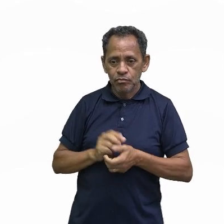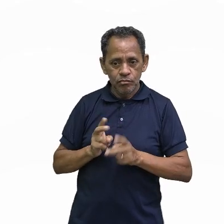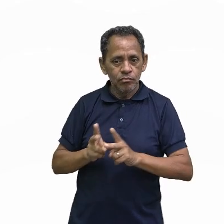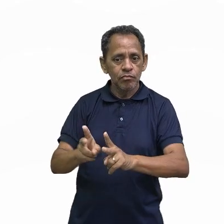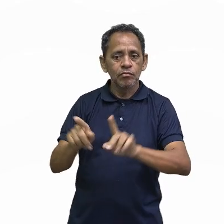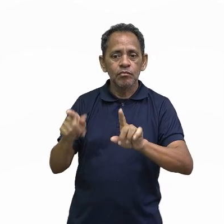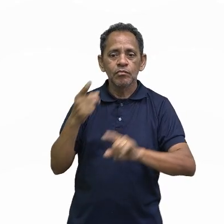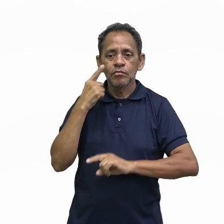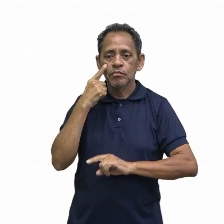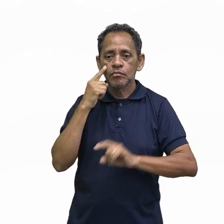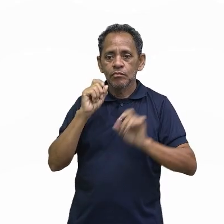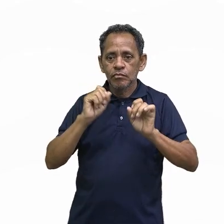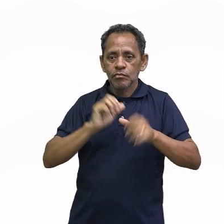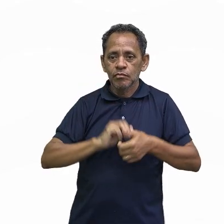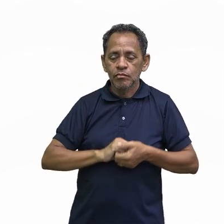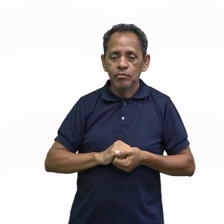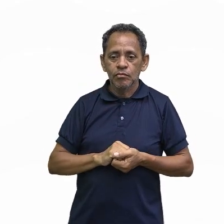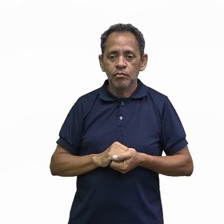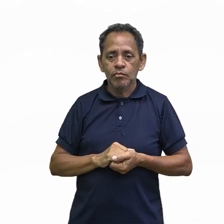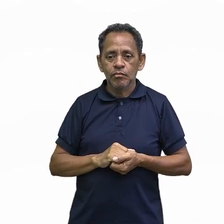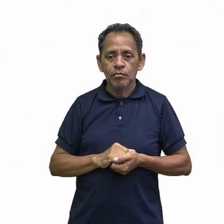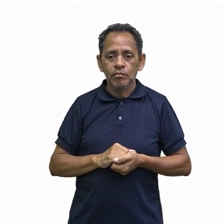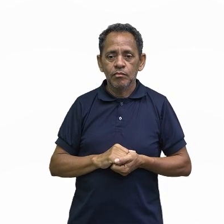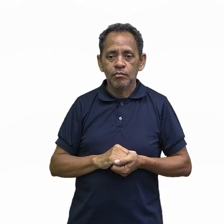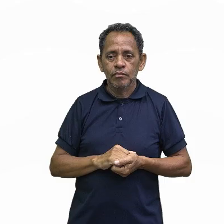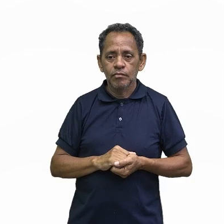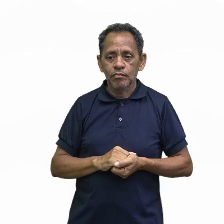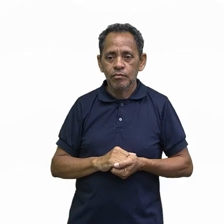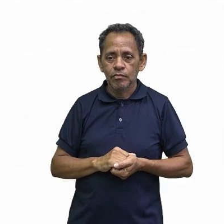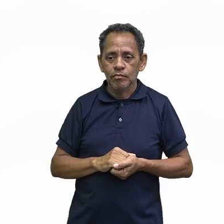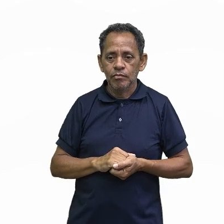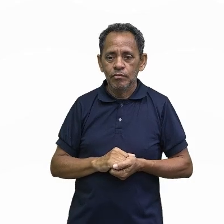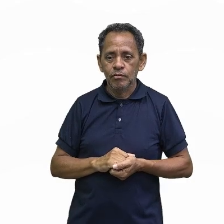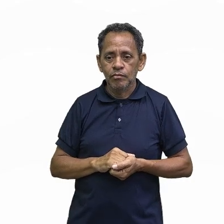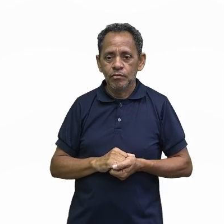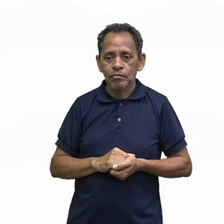vai observar... Bom,